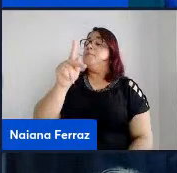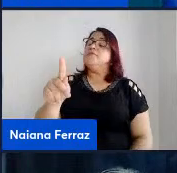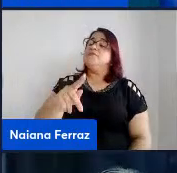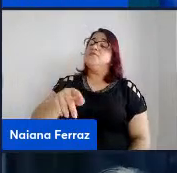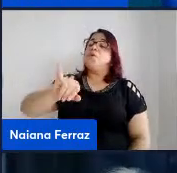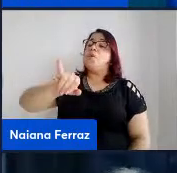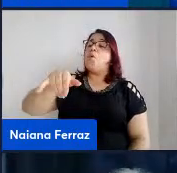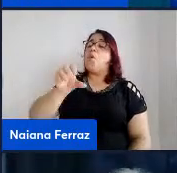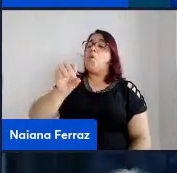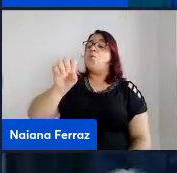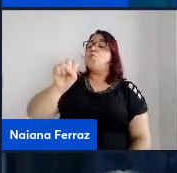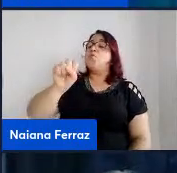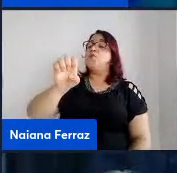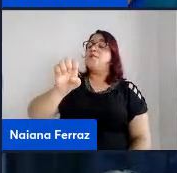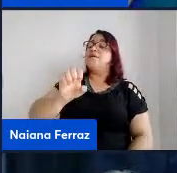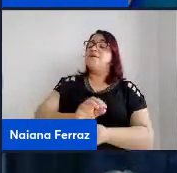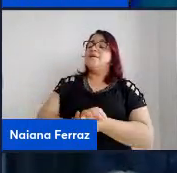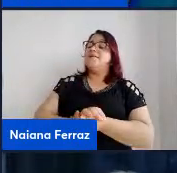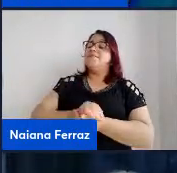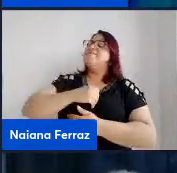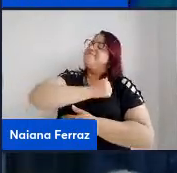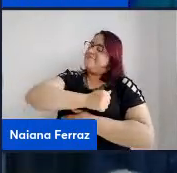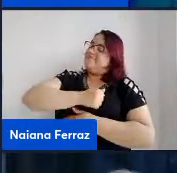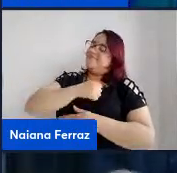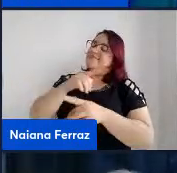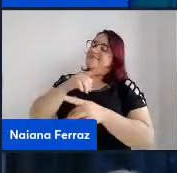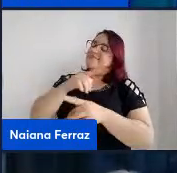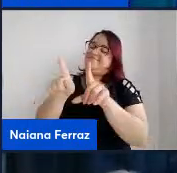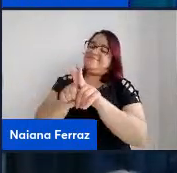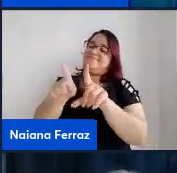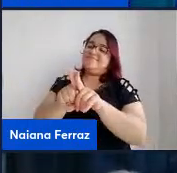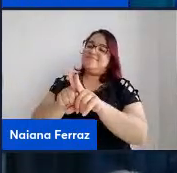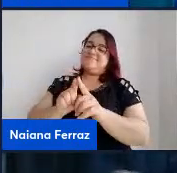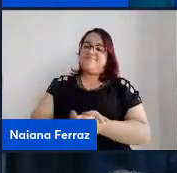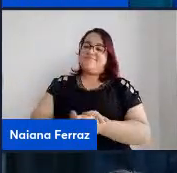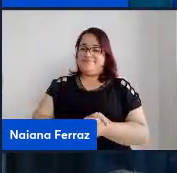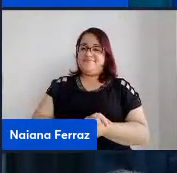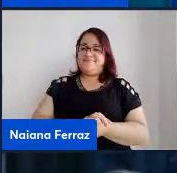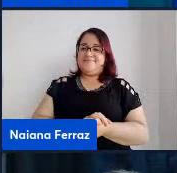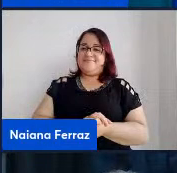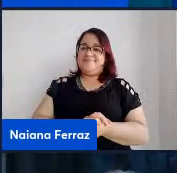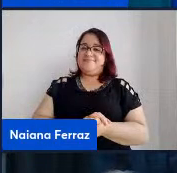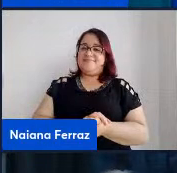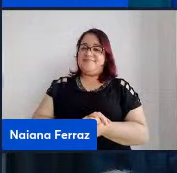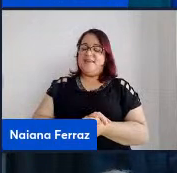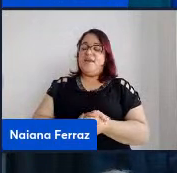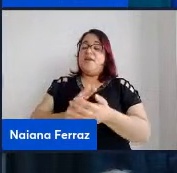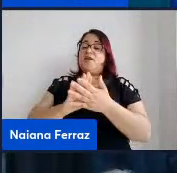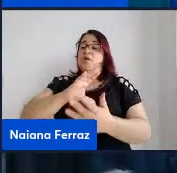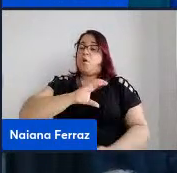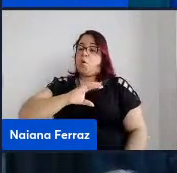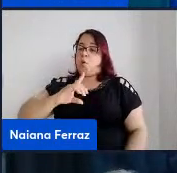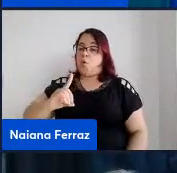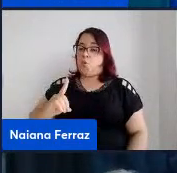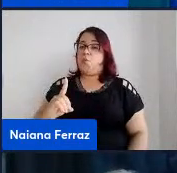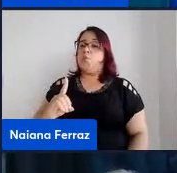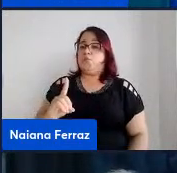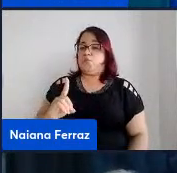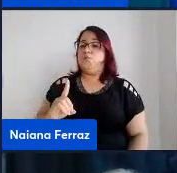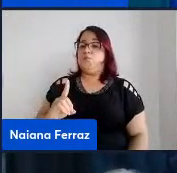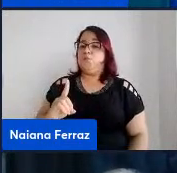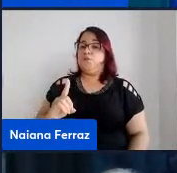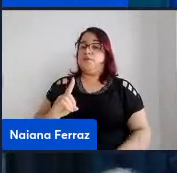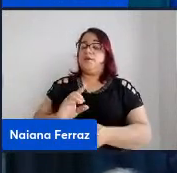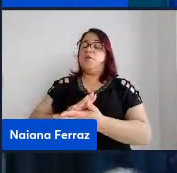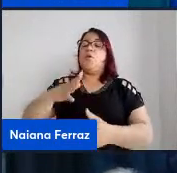Neto. Saudade, né, professor? Que coordenou a jornada